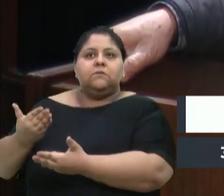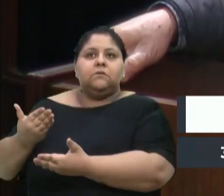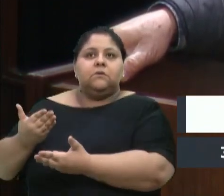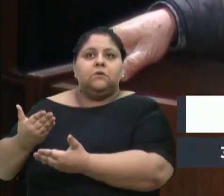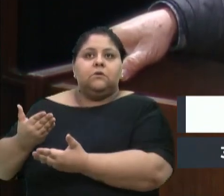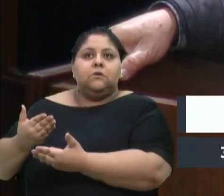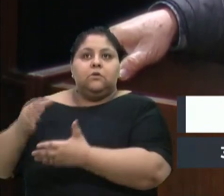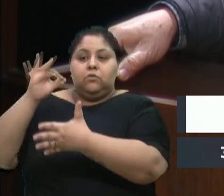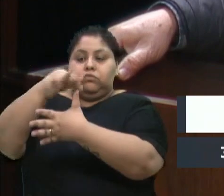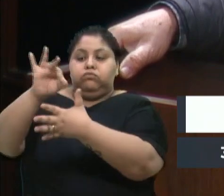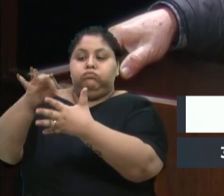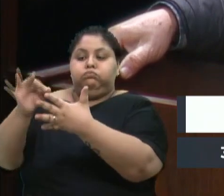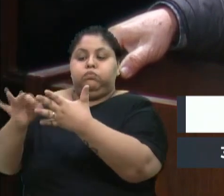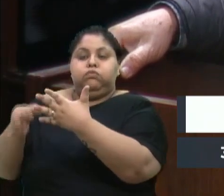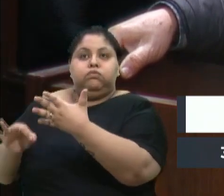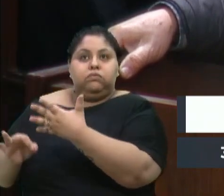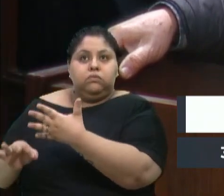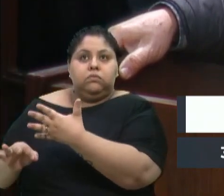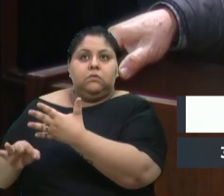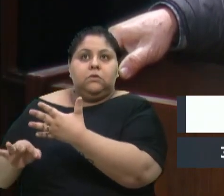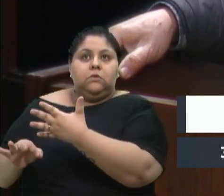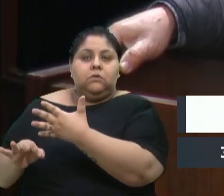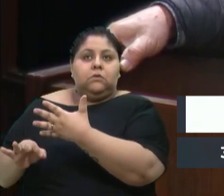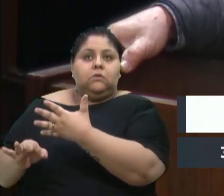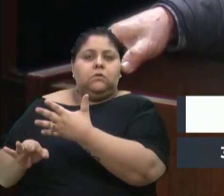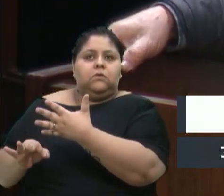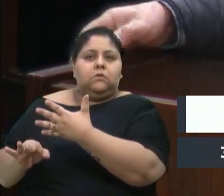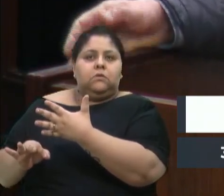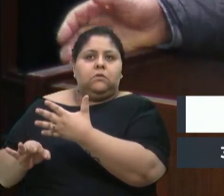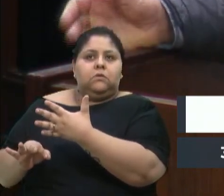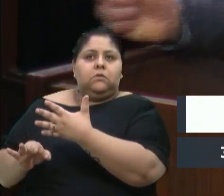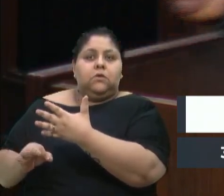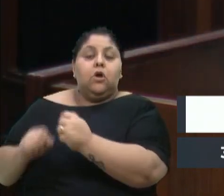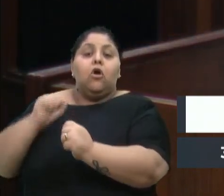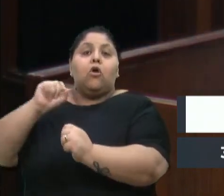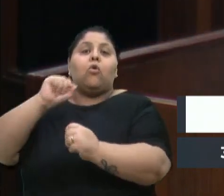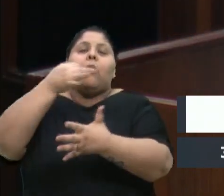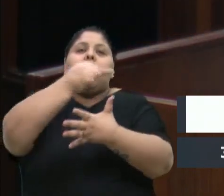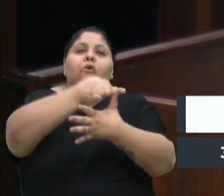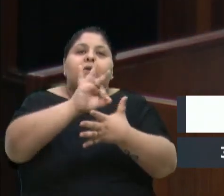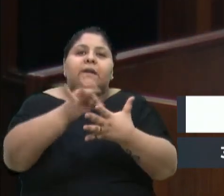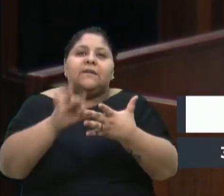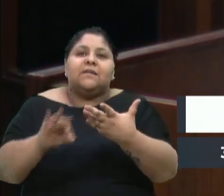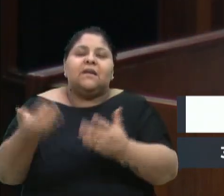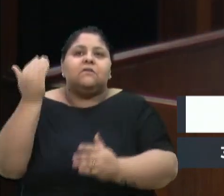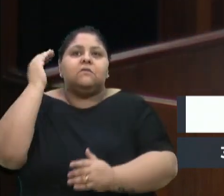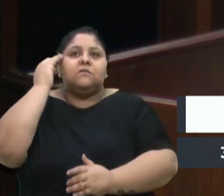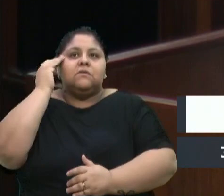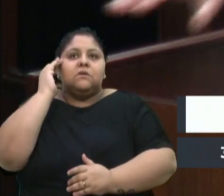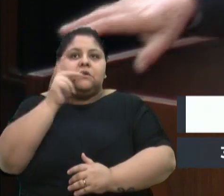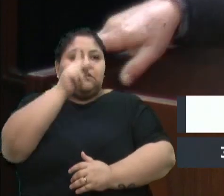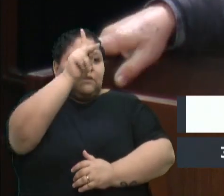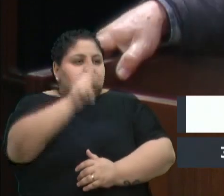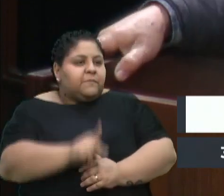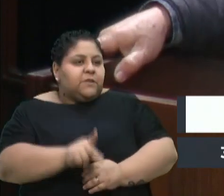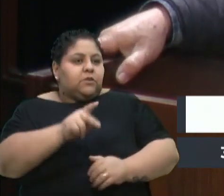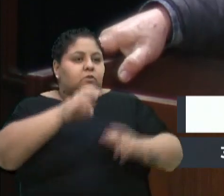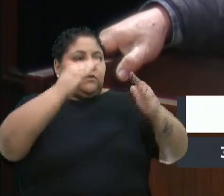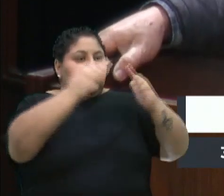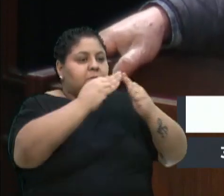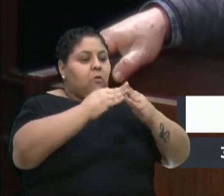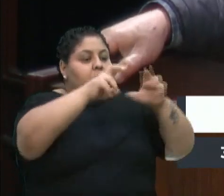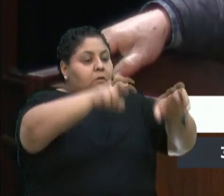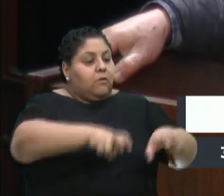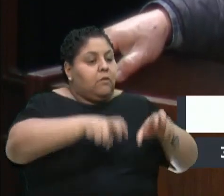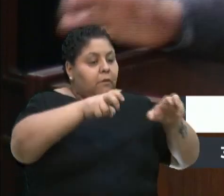critérios. Então, eu quero que não vi a resposta. Qual o critério de saber que aquele que mora lá na região rural